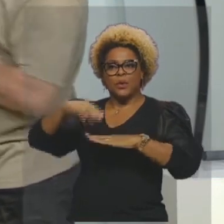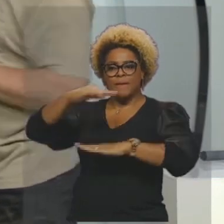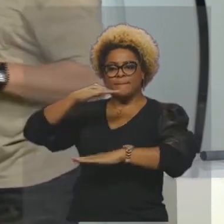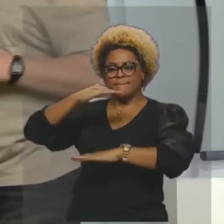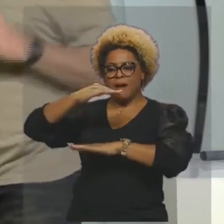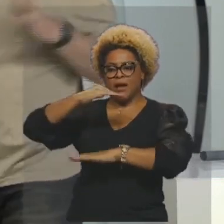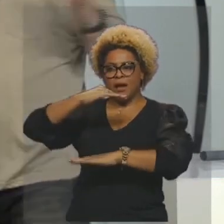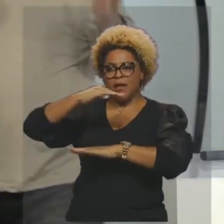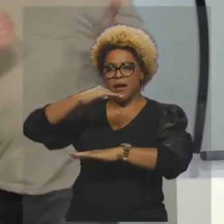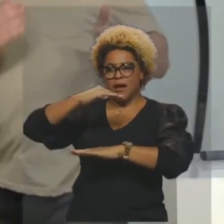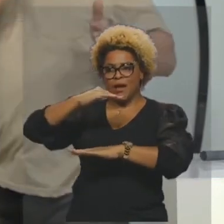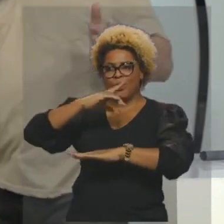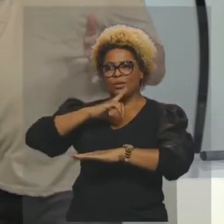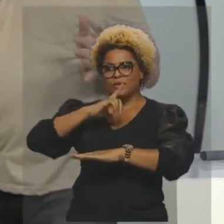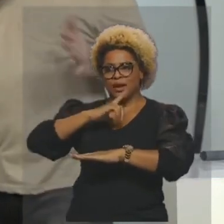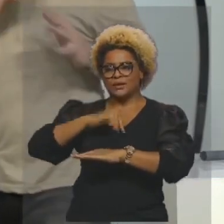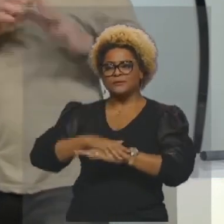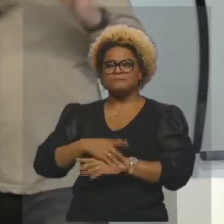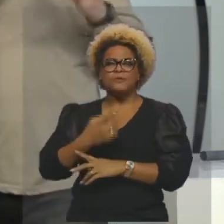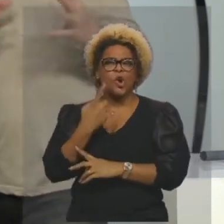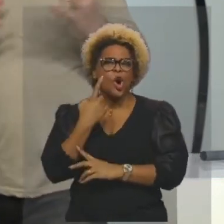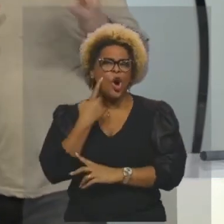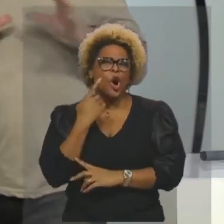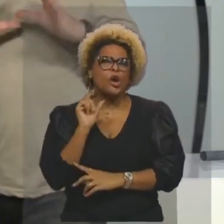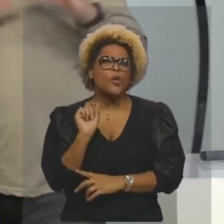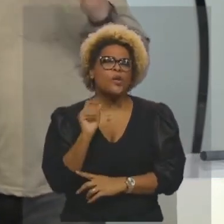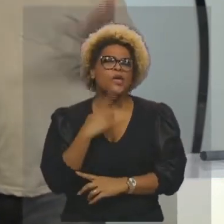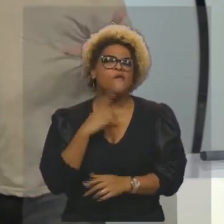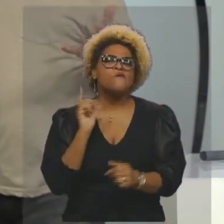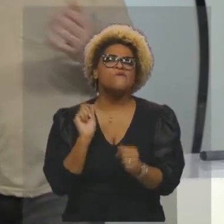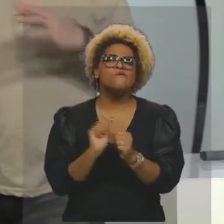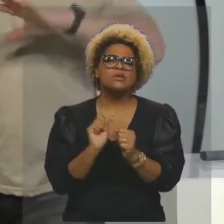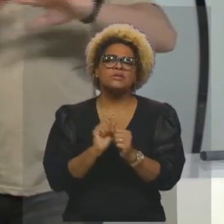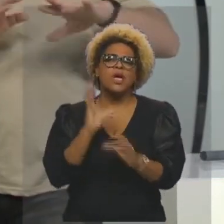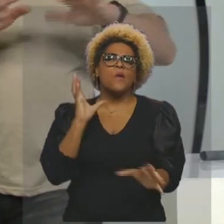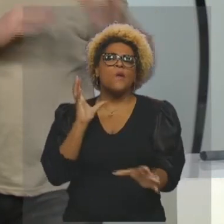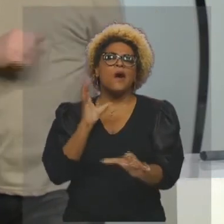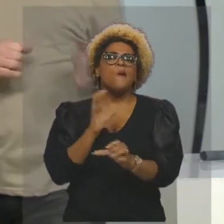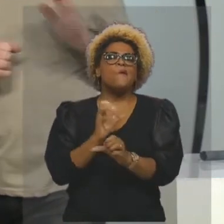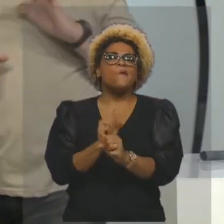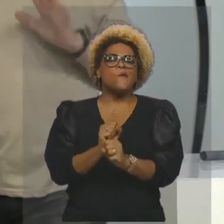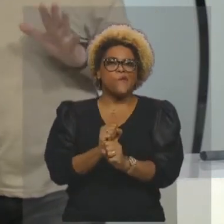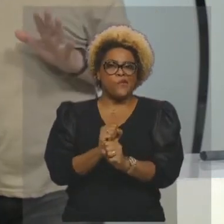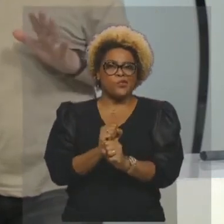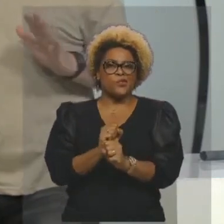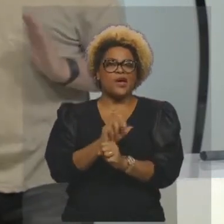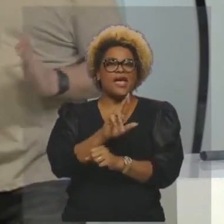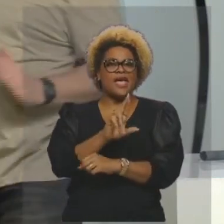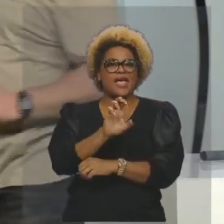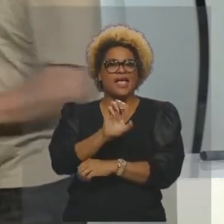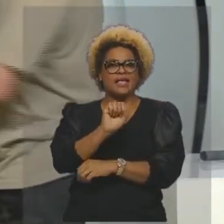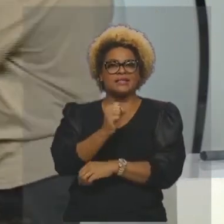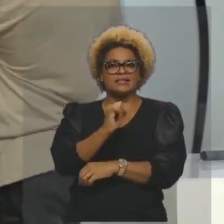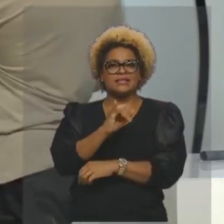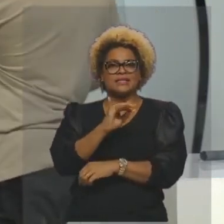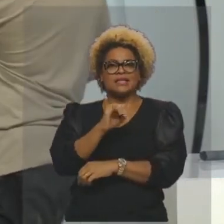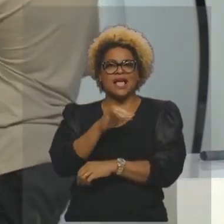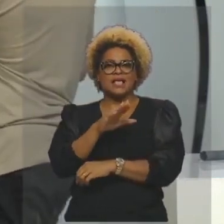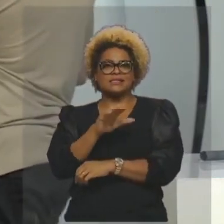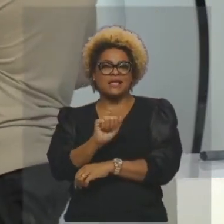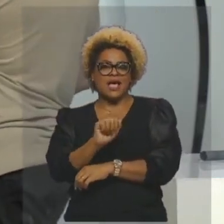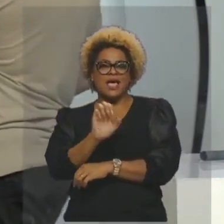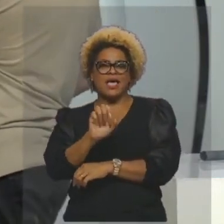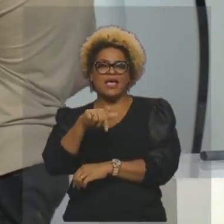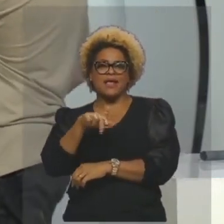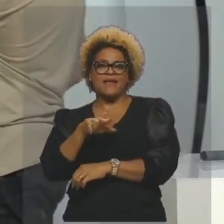ponto. Então, o que eu vou fazer, gente? Na hora de calcular a resistência equivalente, eu ignoro a presença do voltímetro, tá? Então, eu vou fazer o